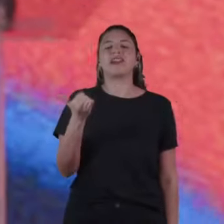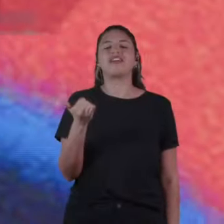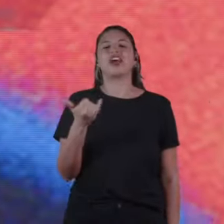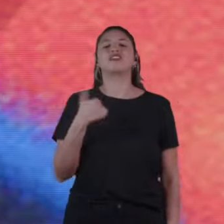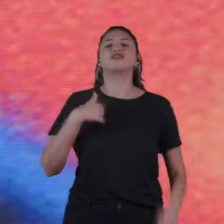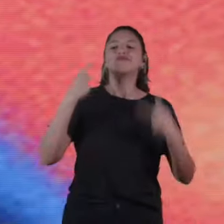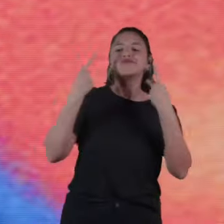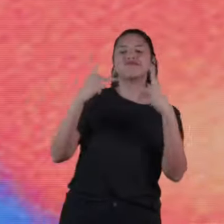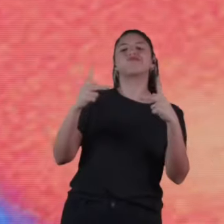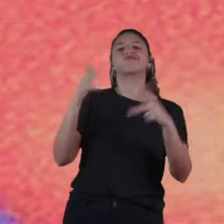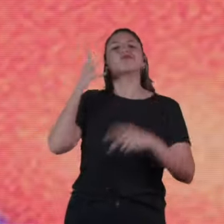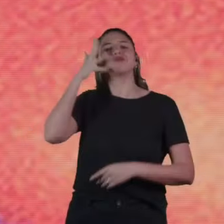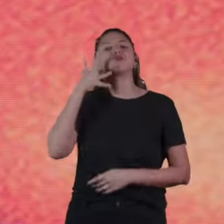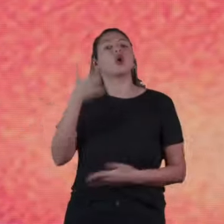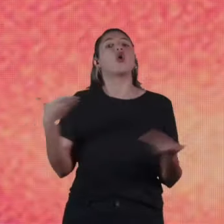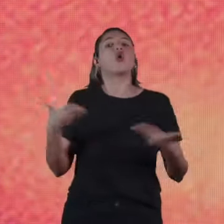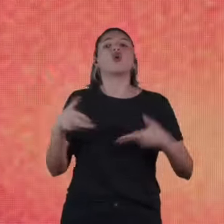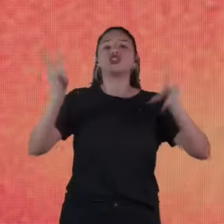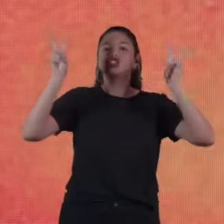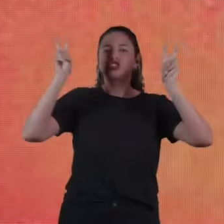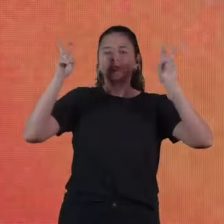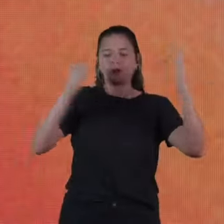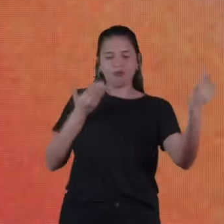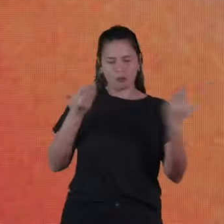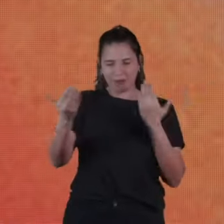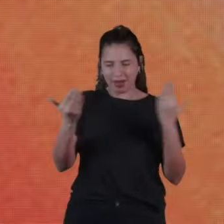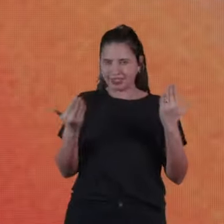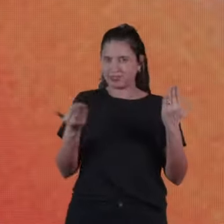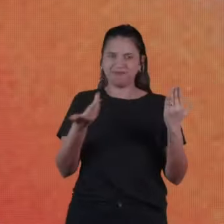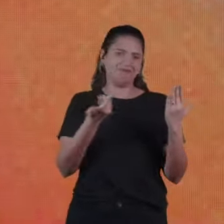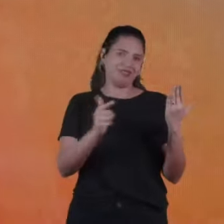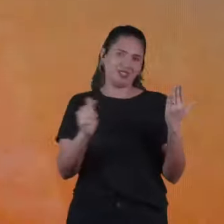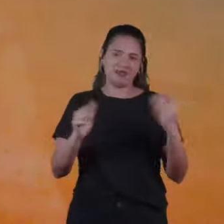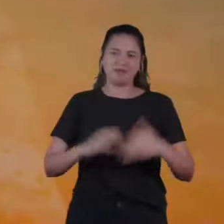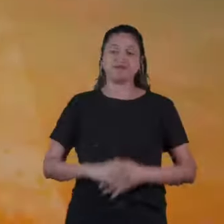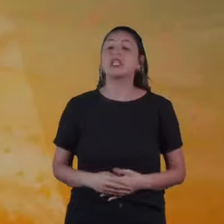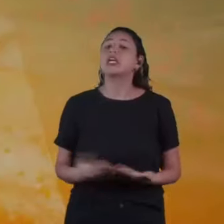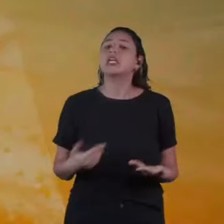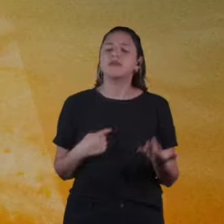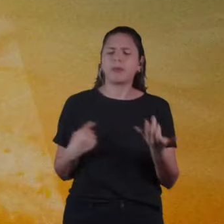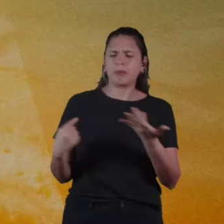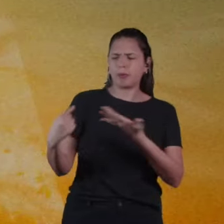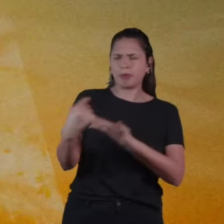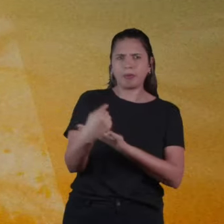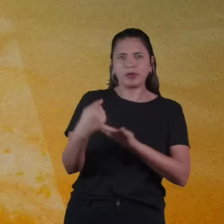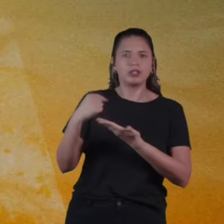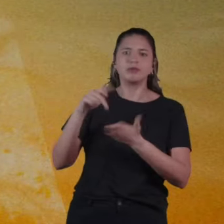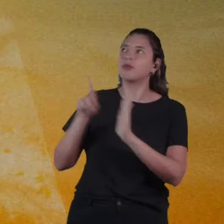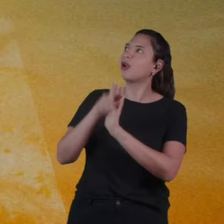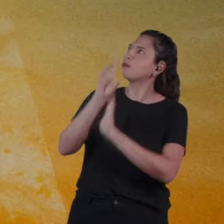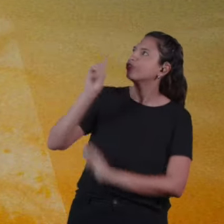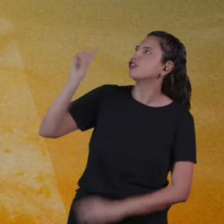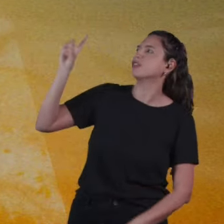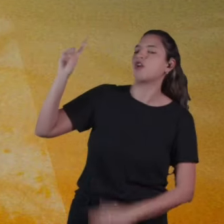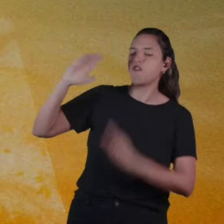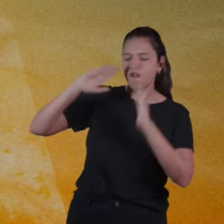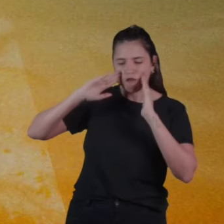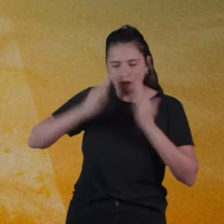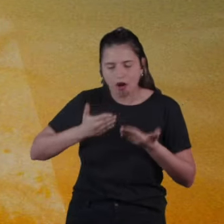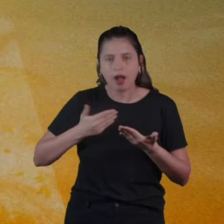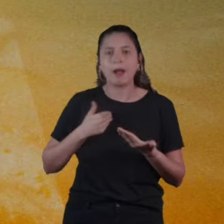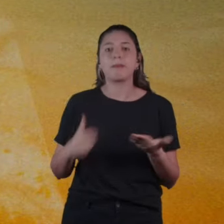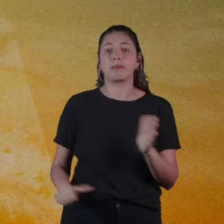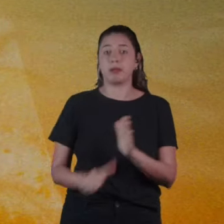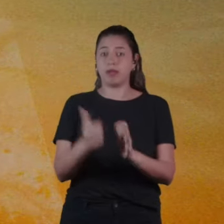Hoje nós vamos falar sobre o tema incomparável e vamos focar nos atributos de Deus. Quero em primeiro lugar